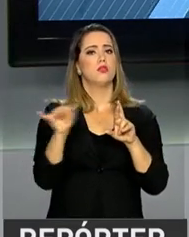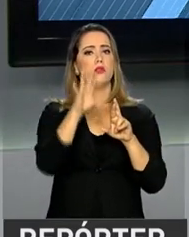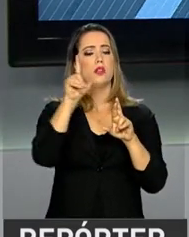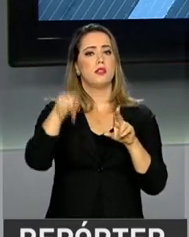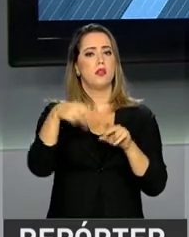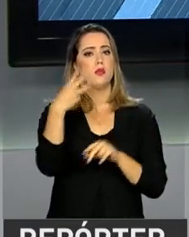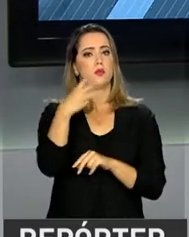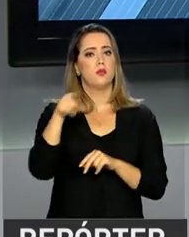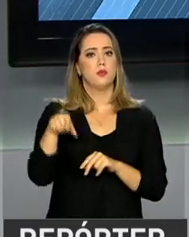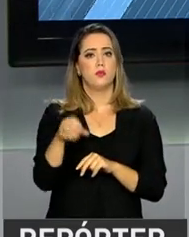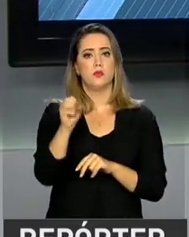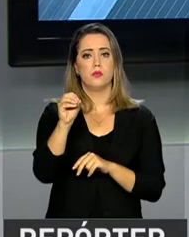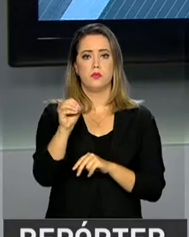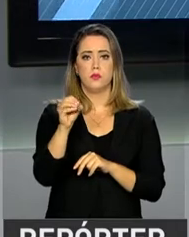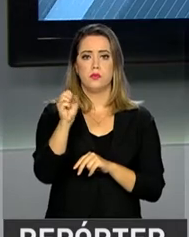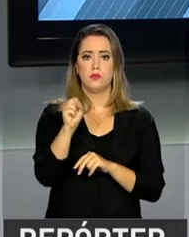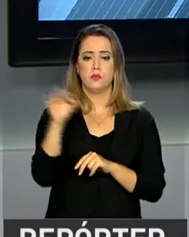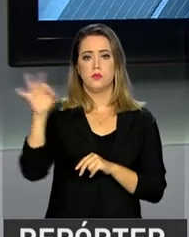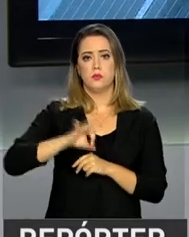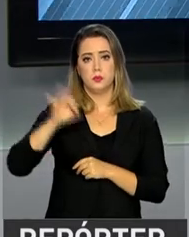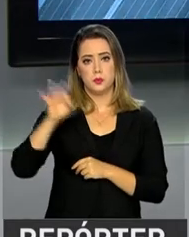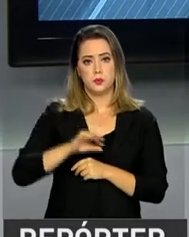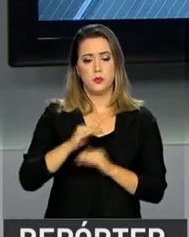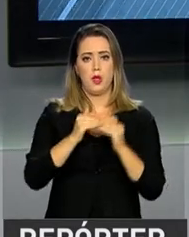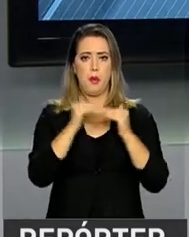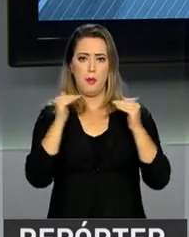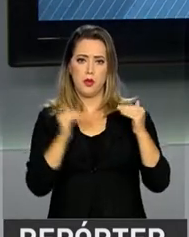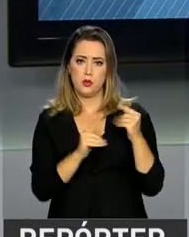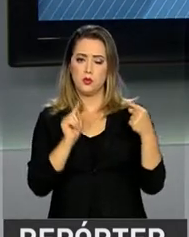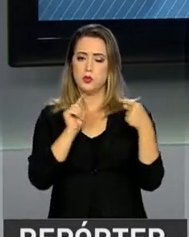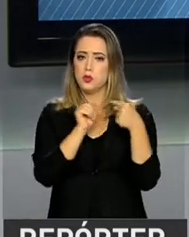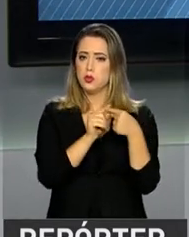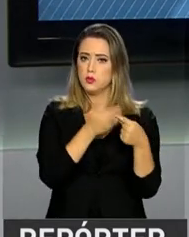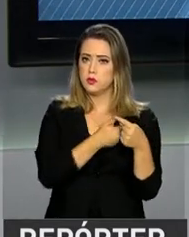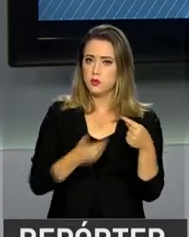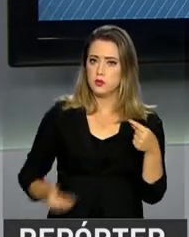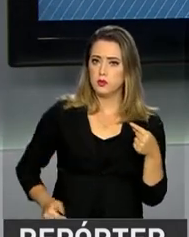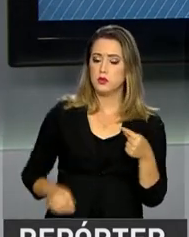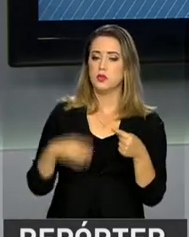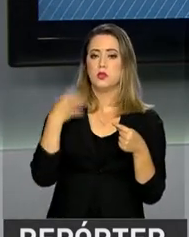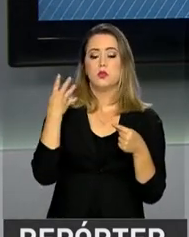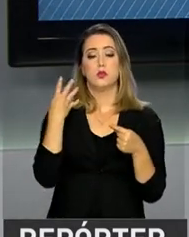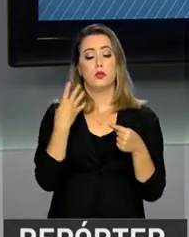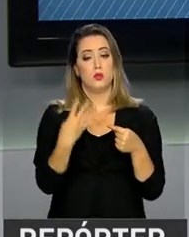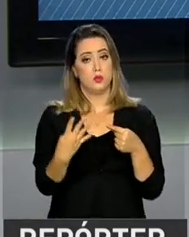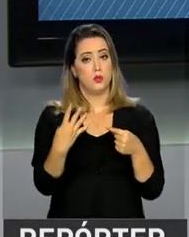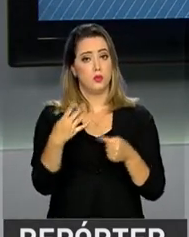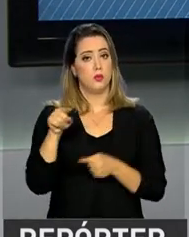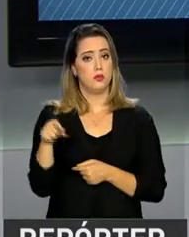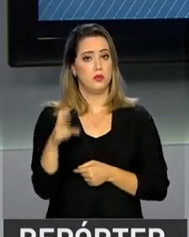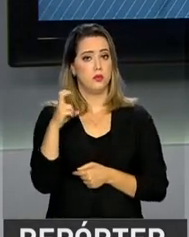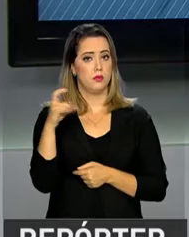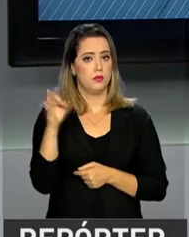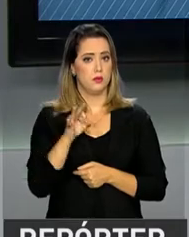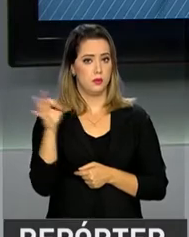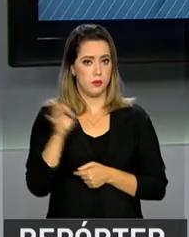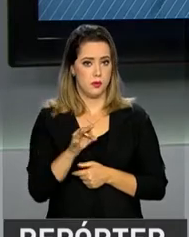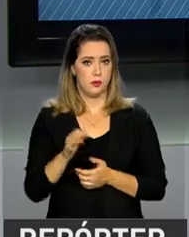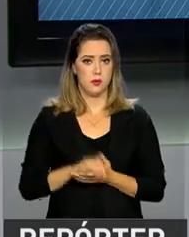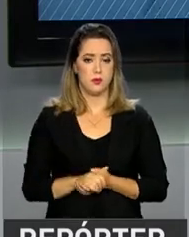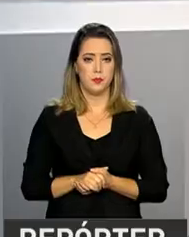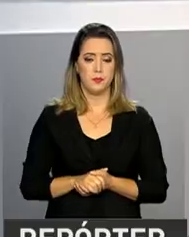é de 3,08 por cento bem abaixo do centro da meta estabelecida pelo governo que é de 4 6 por